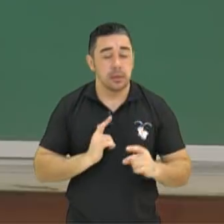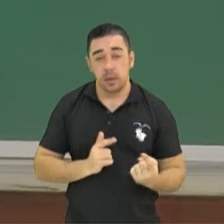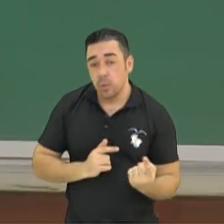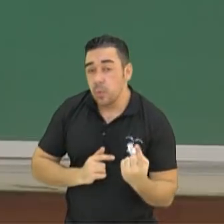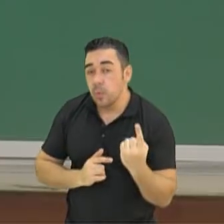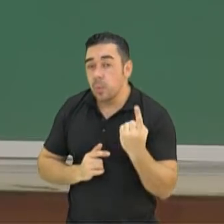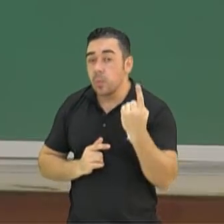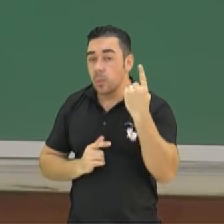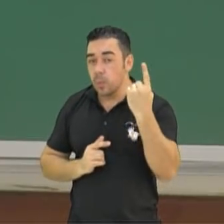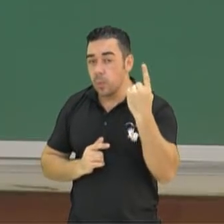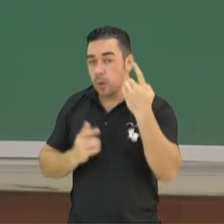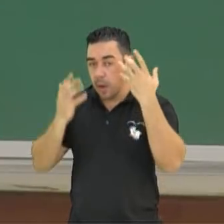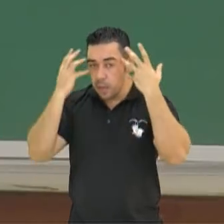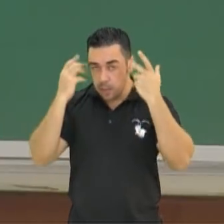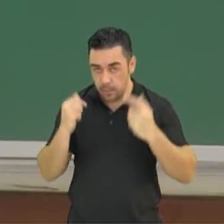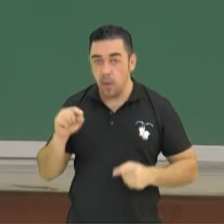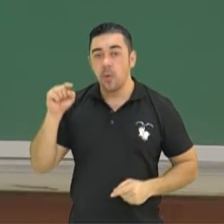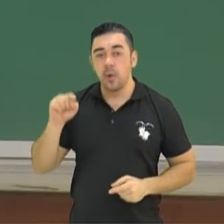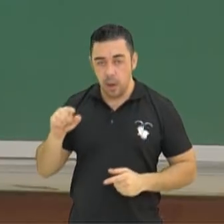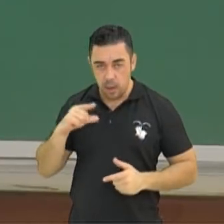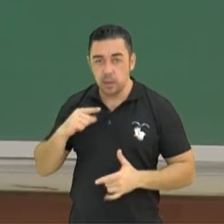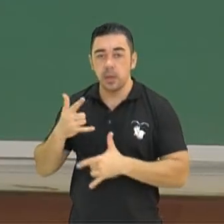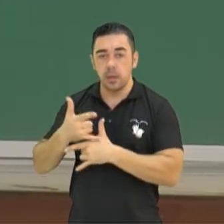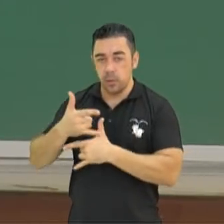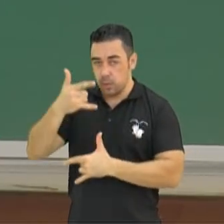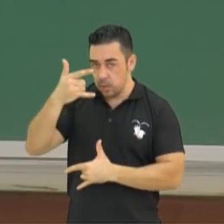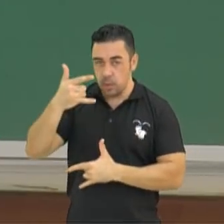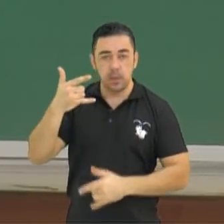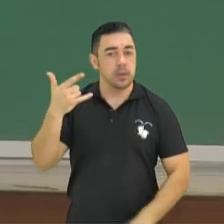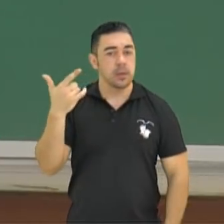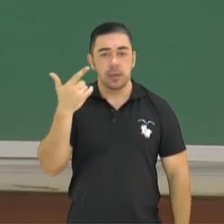um único animal que é vertebrado